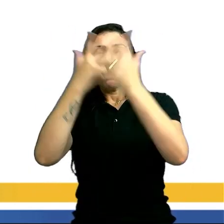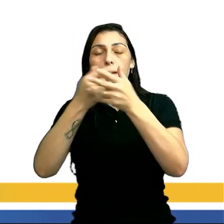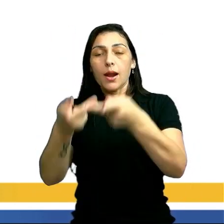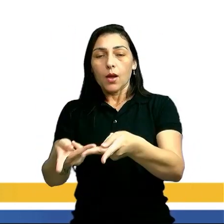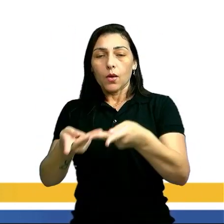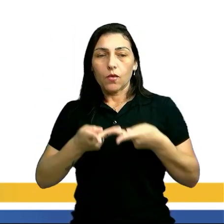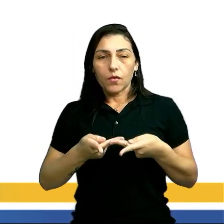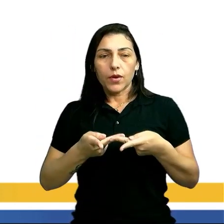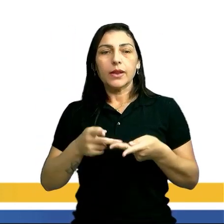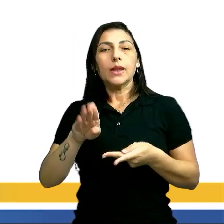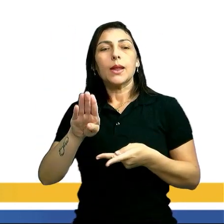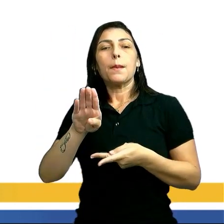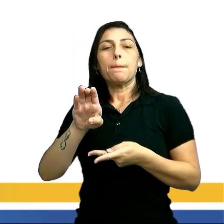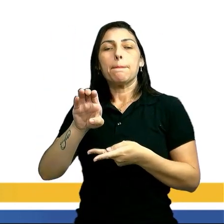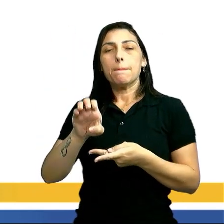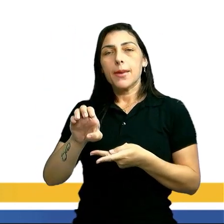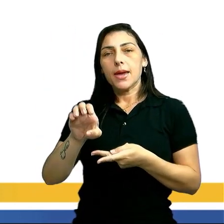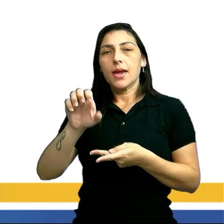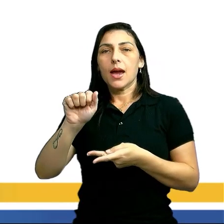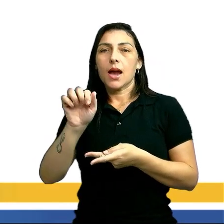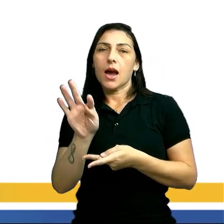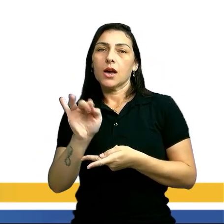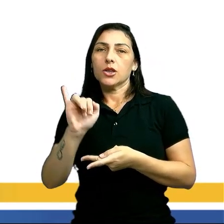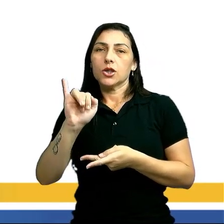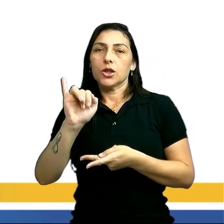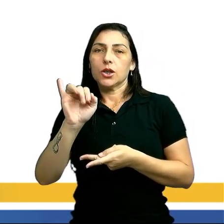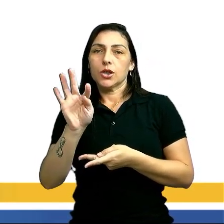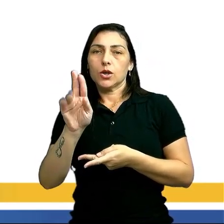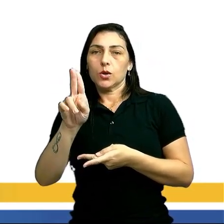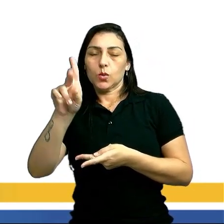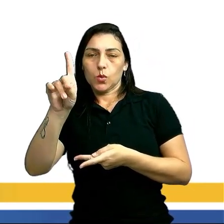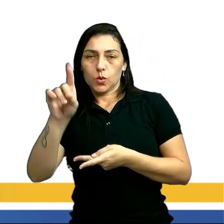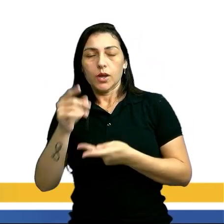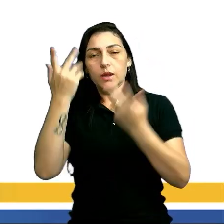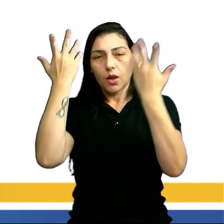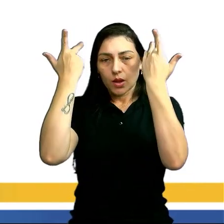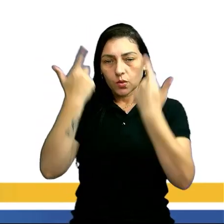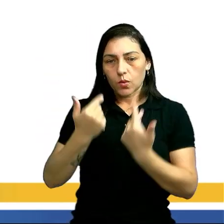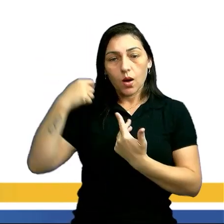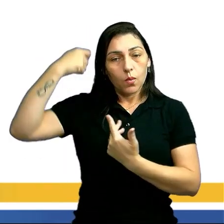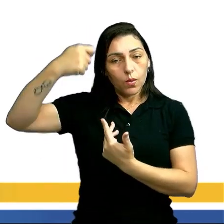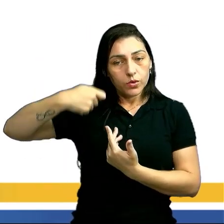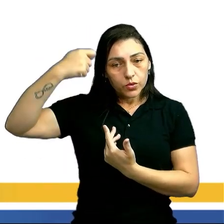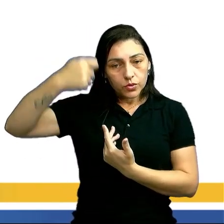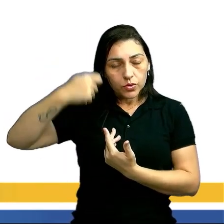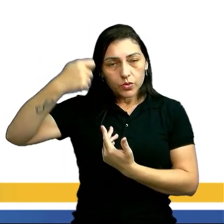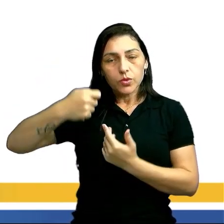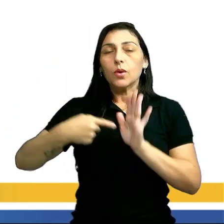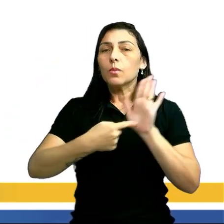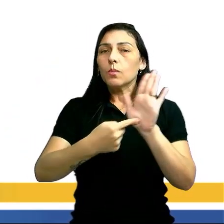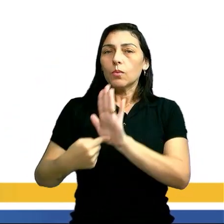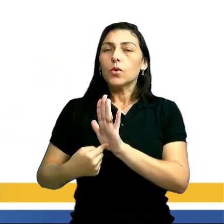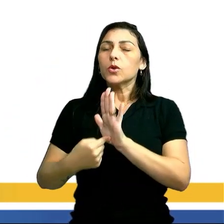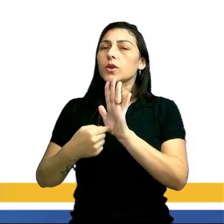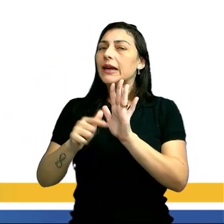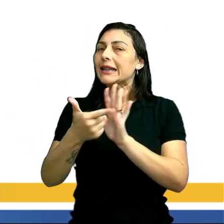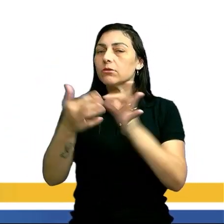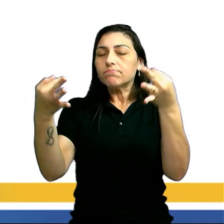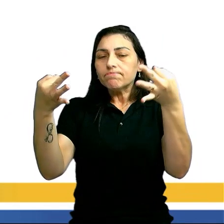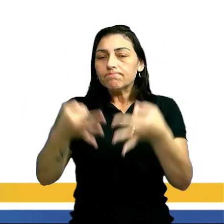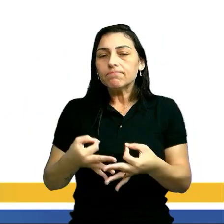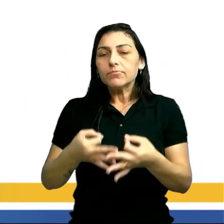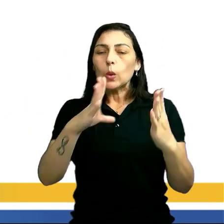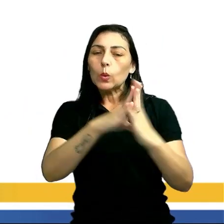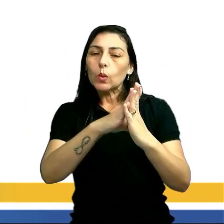à beatitude. Todo belo que existe aqui na Terra, seja o natural, seja o artístico, é uma amostra imperfeita, é